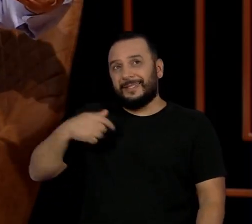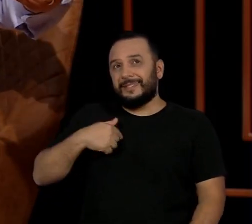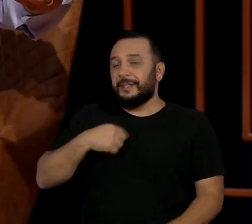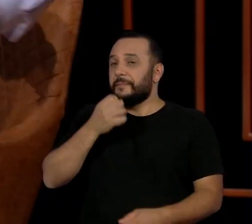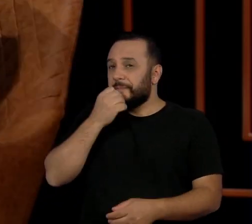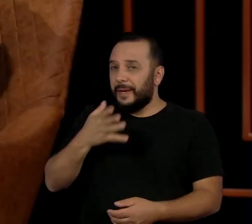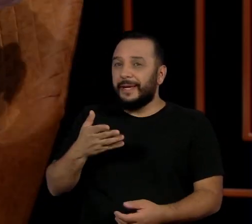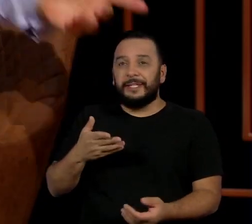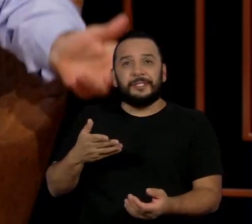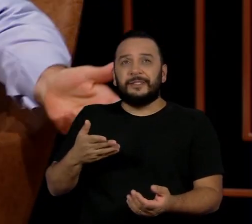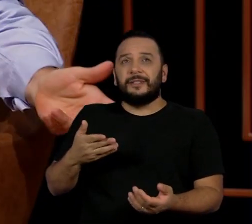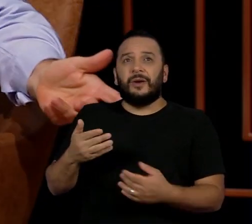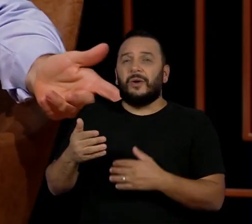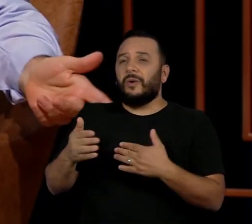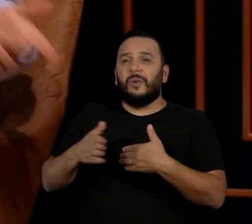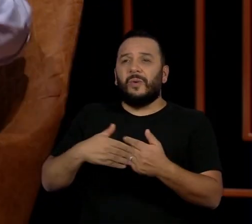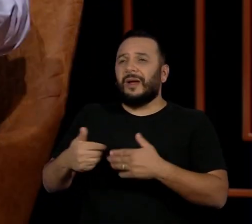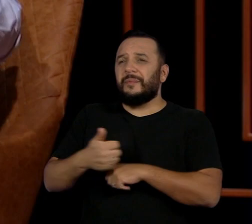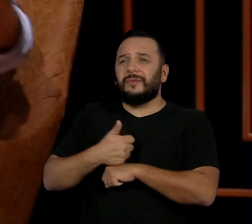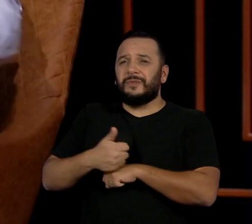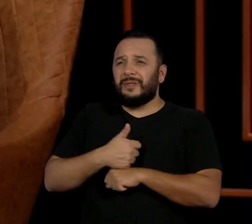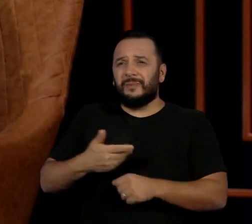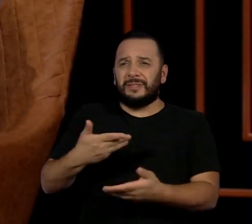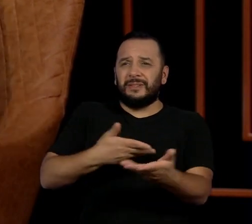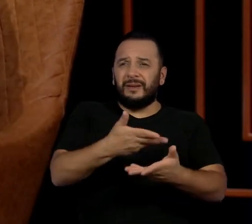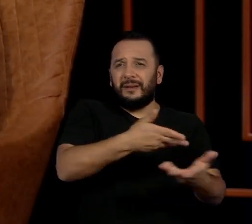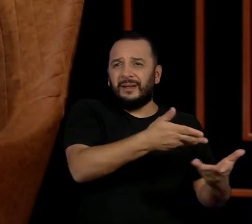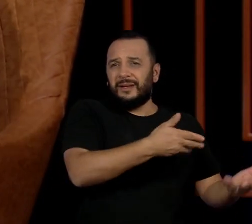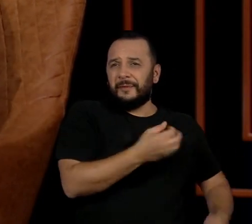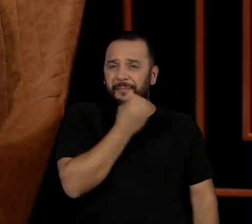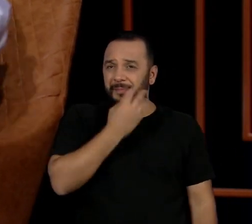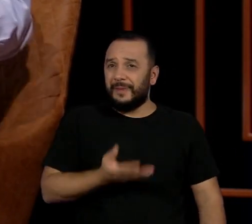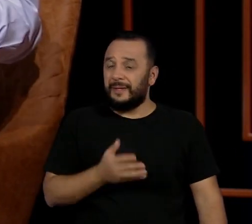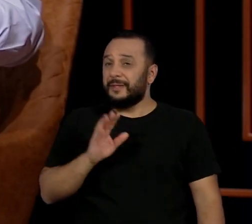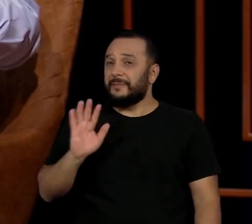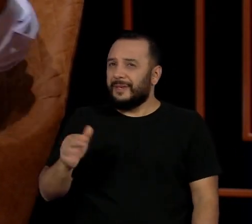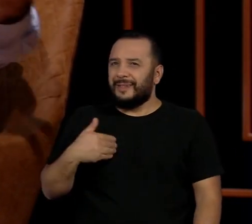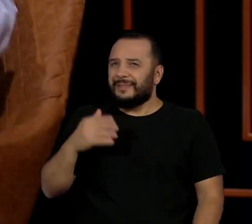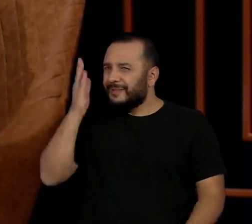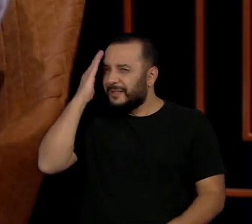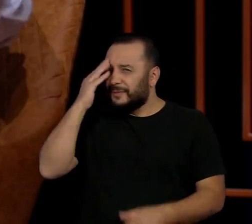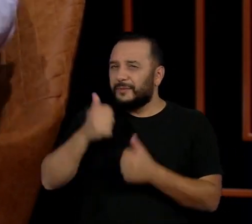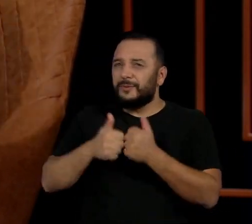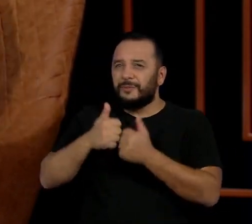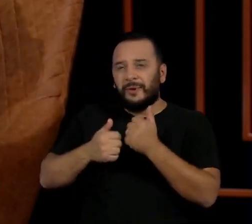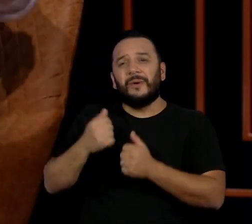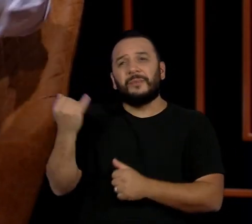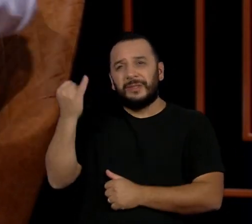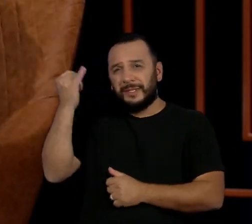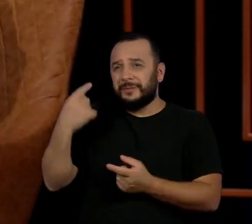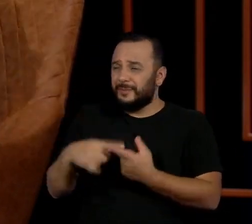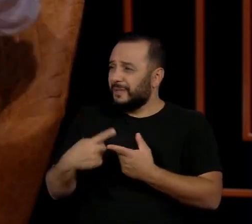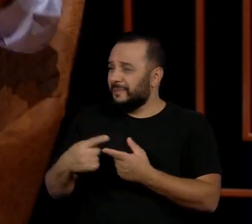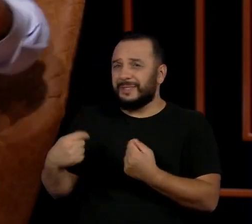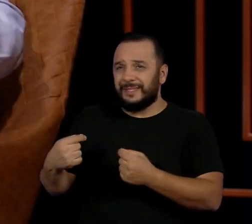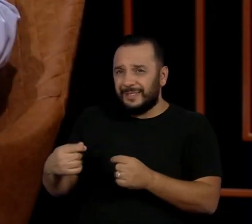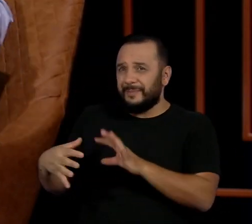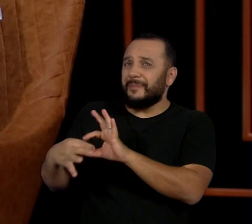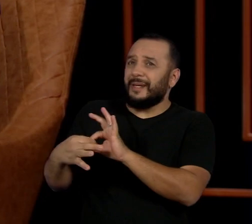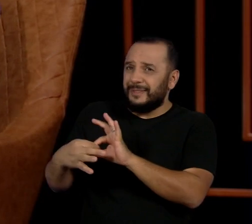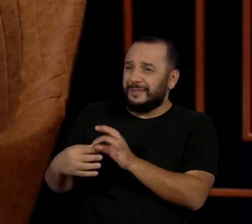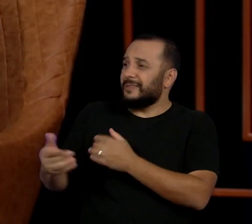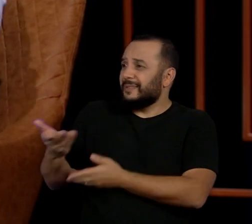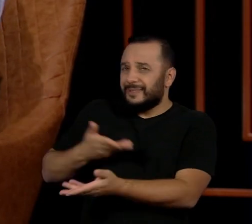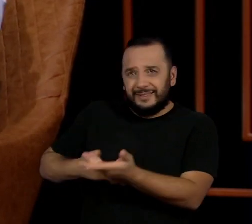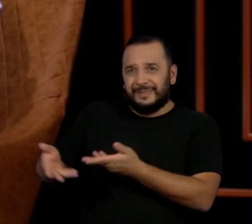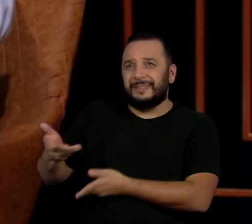bem. Qualquer profissional tem que ter, mas a gente... por isso que o futebol também é importante. Cara, a gente tem que se dar bem. A gente